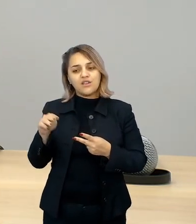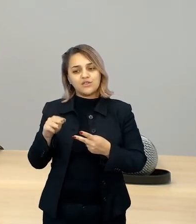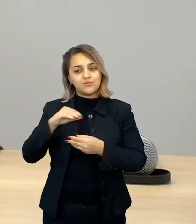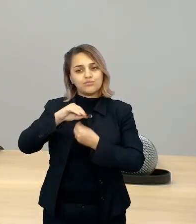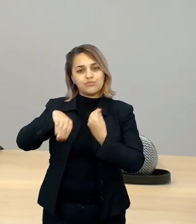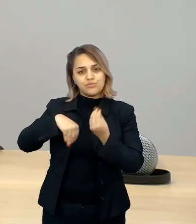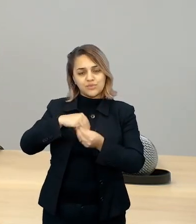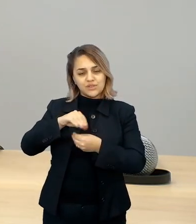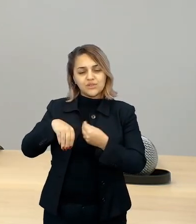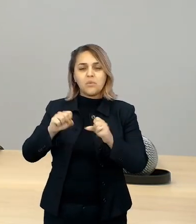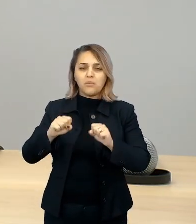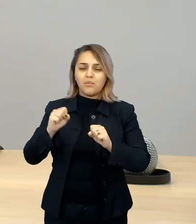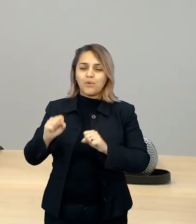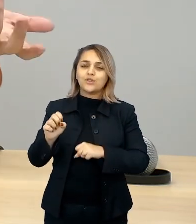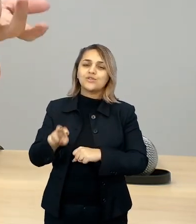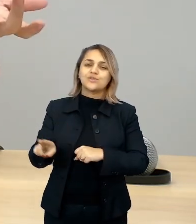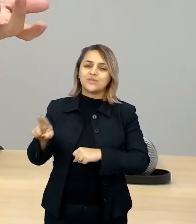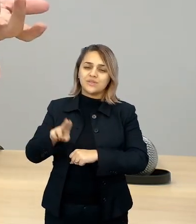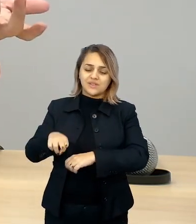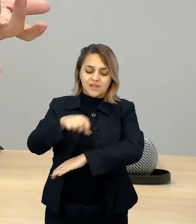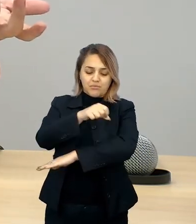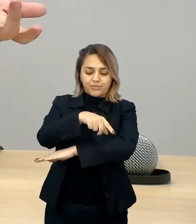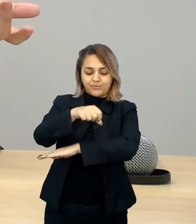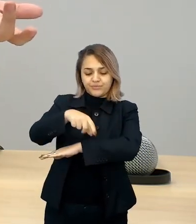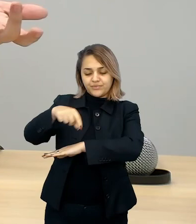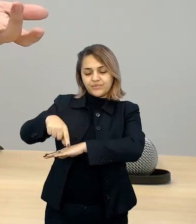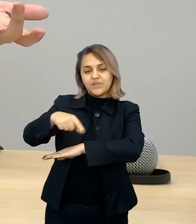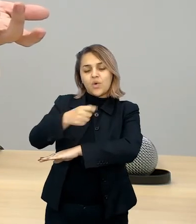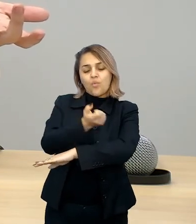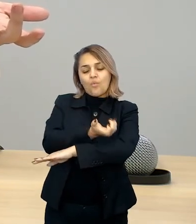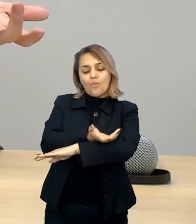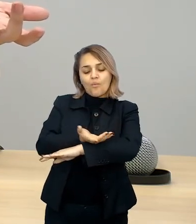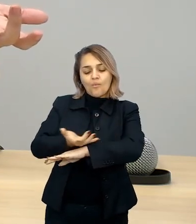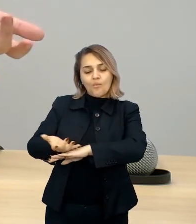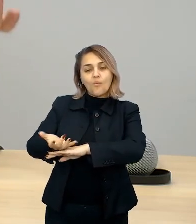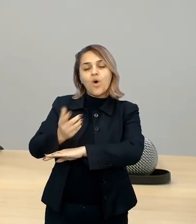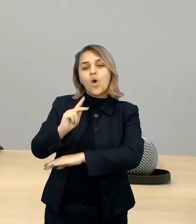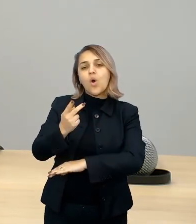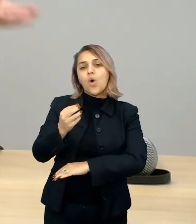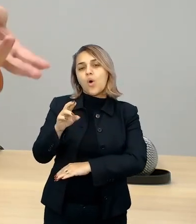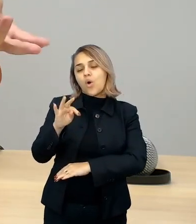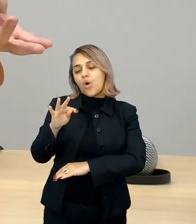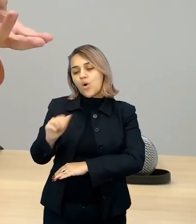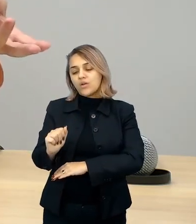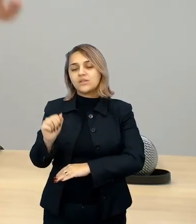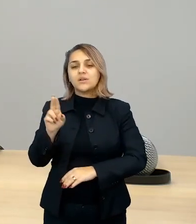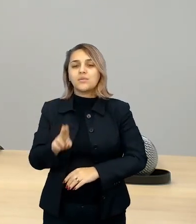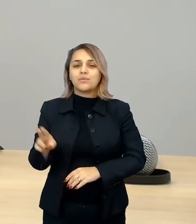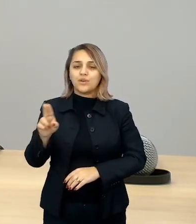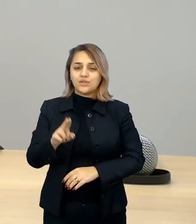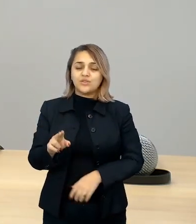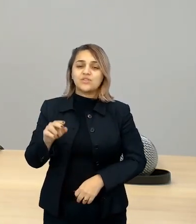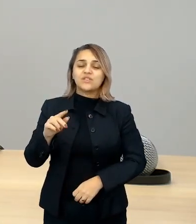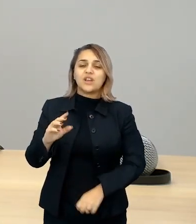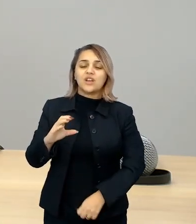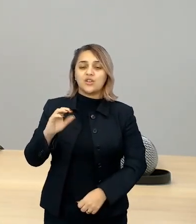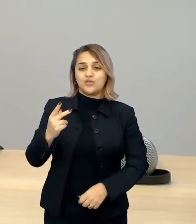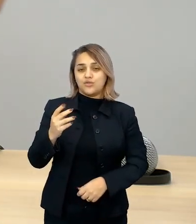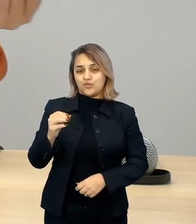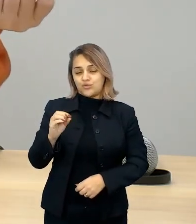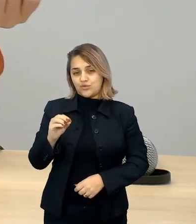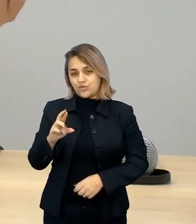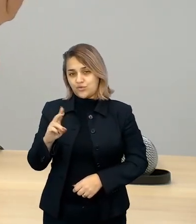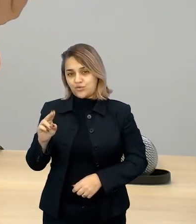pode utilizar também o que você produziu ali na sua composteira, tanto o chorume quanto a terra utilizada